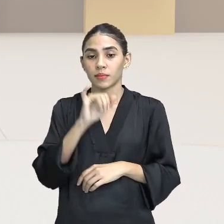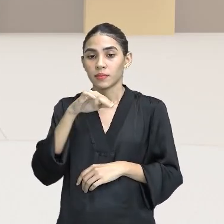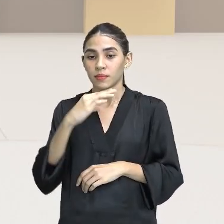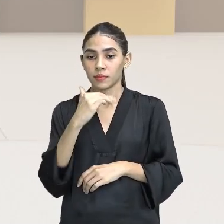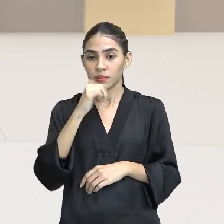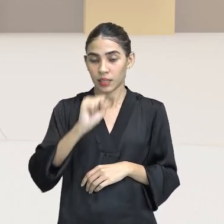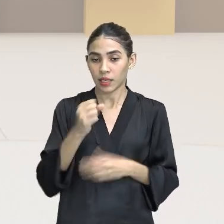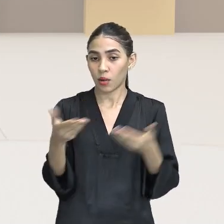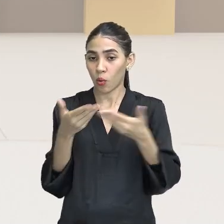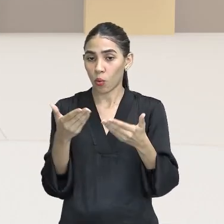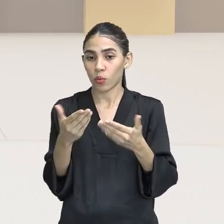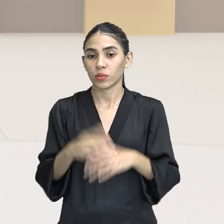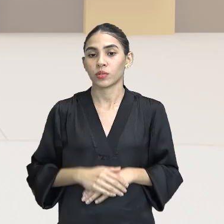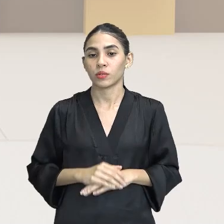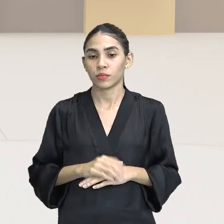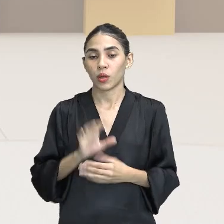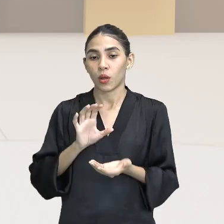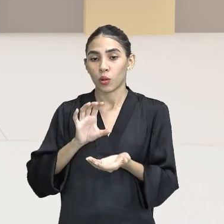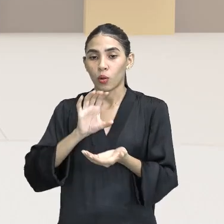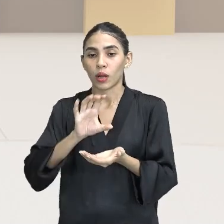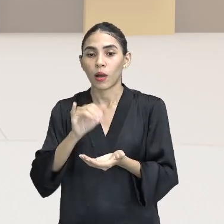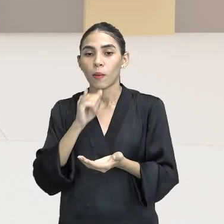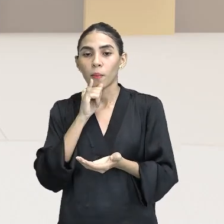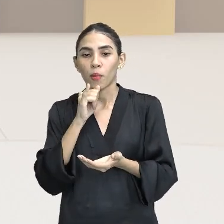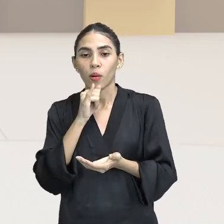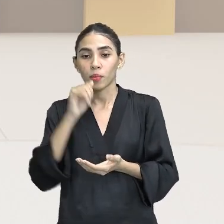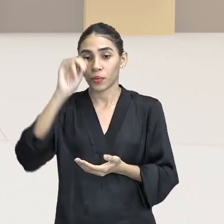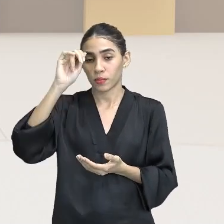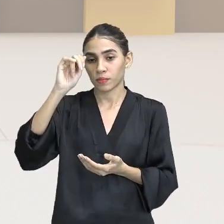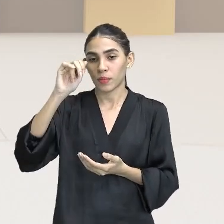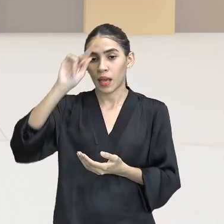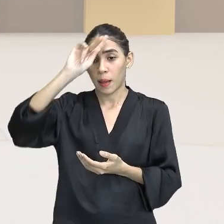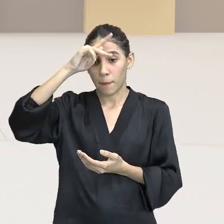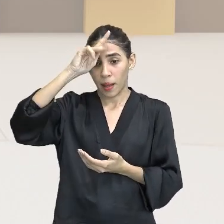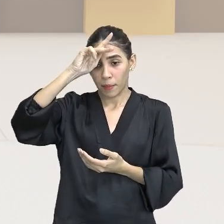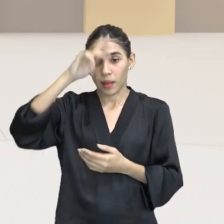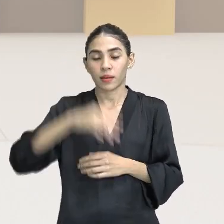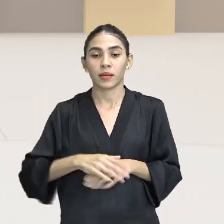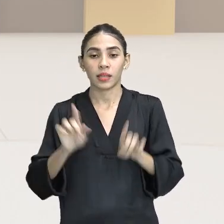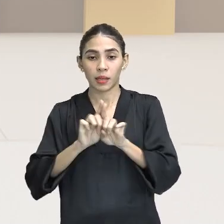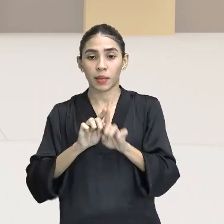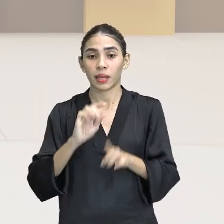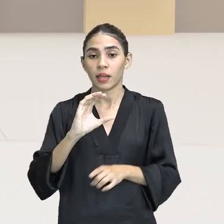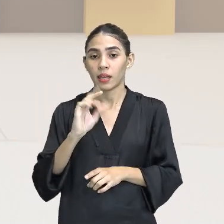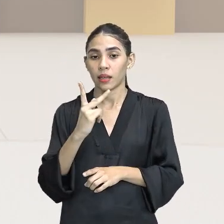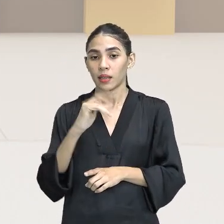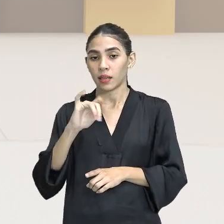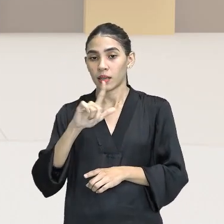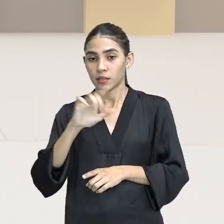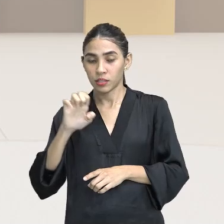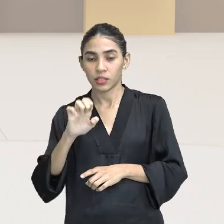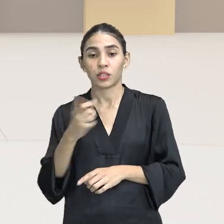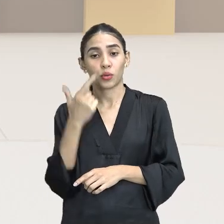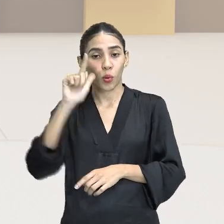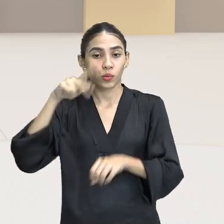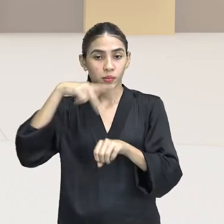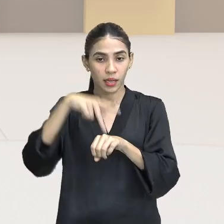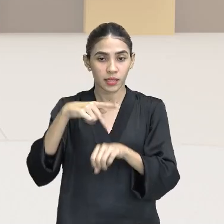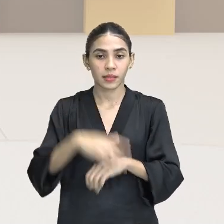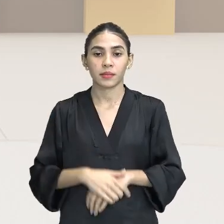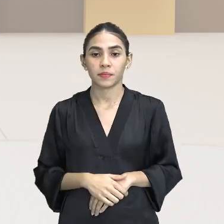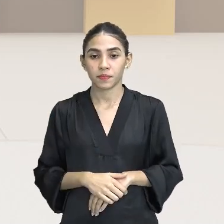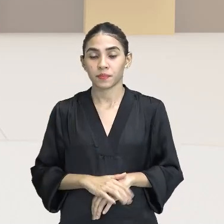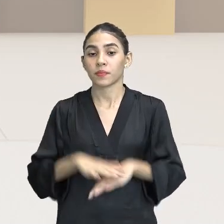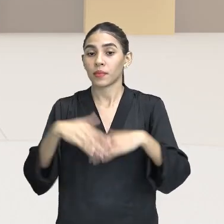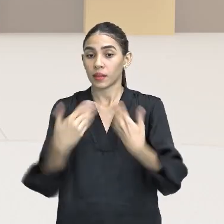que hoje está localizado ali na região do Peru, do Chile e outros países ali daquela região. Então,